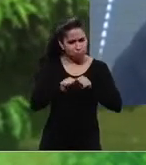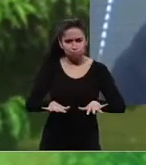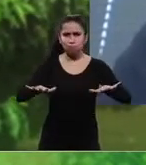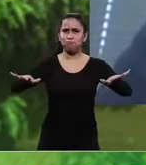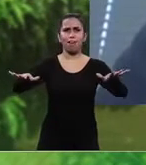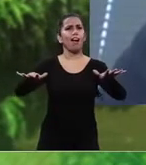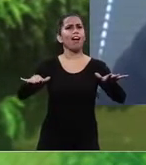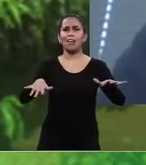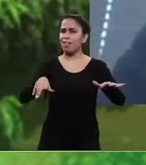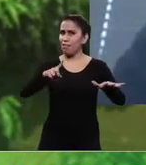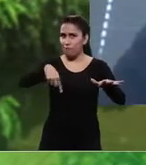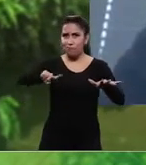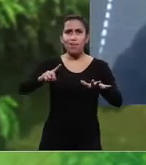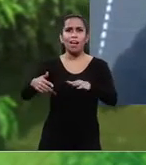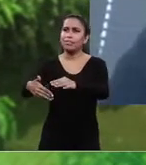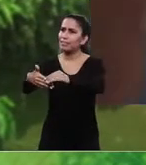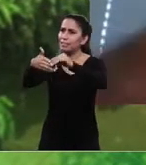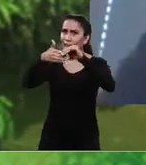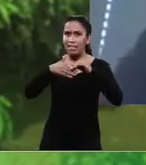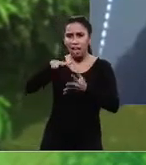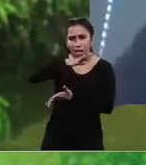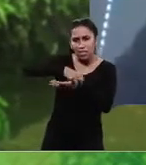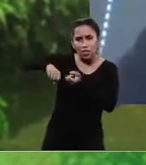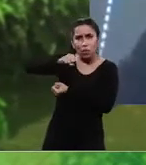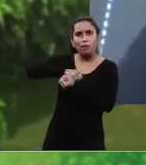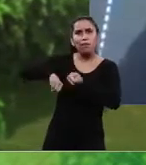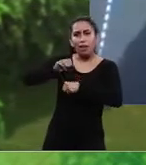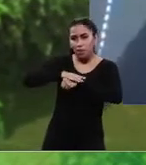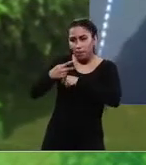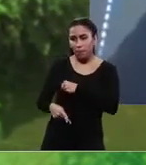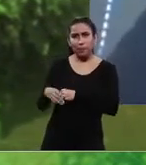gente vai trazer esse atributo de sustentabilidade. Agora,